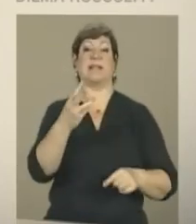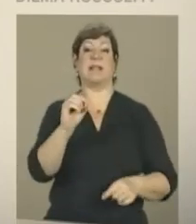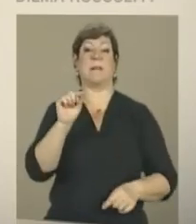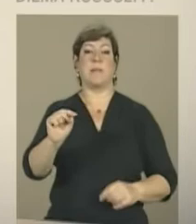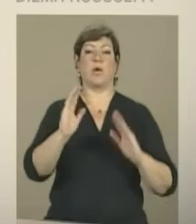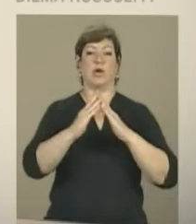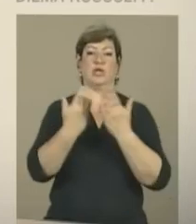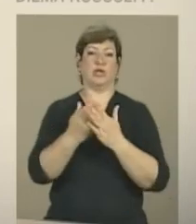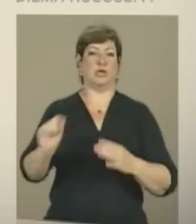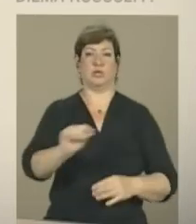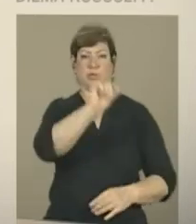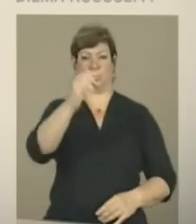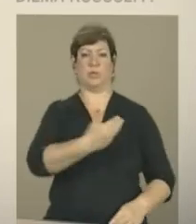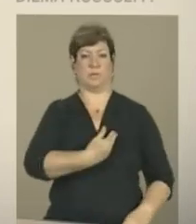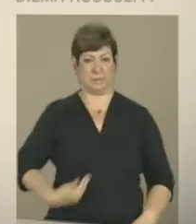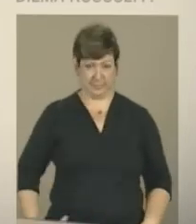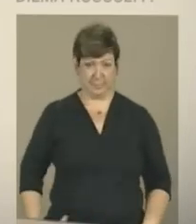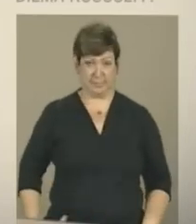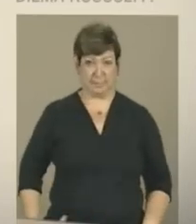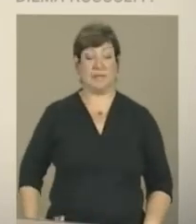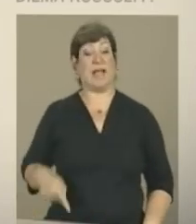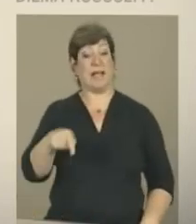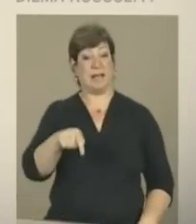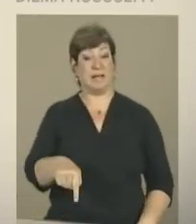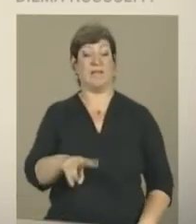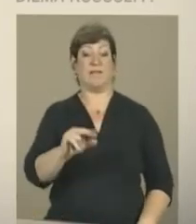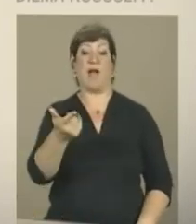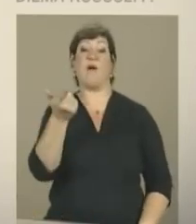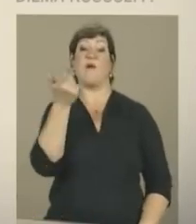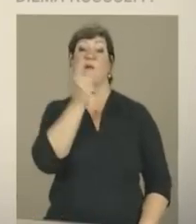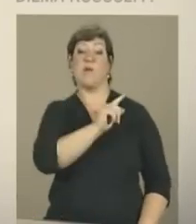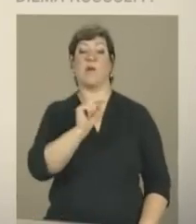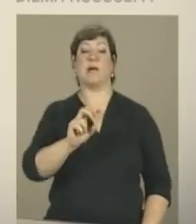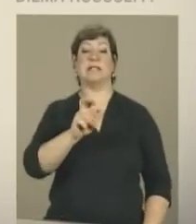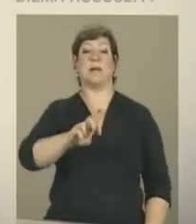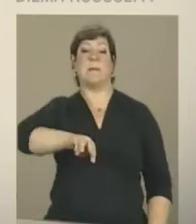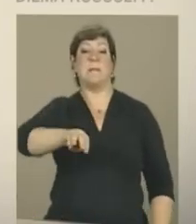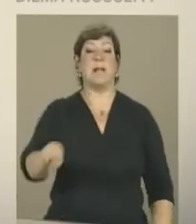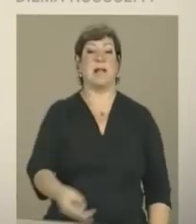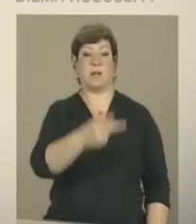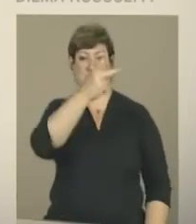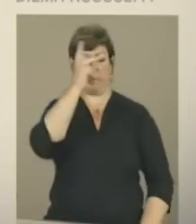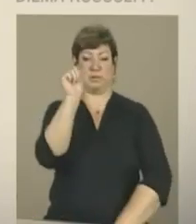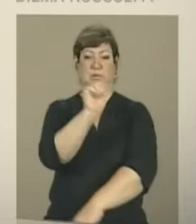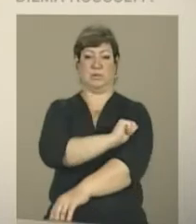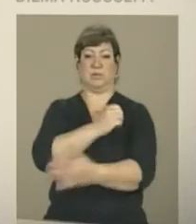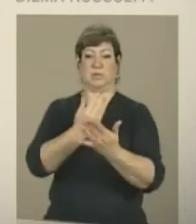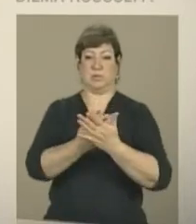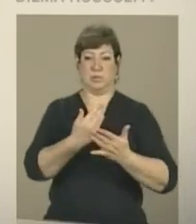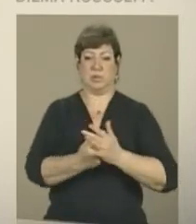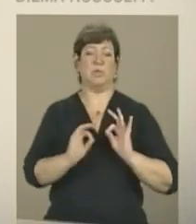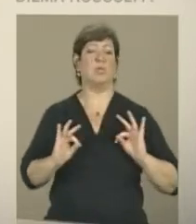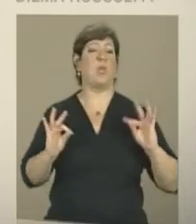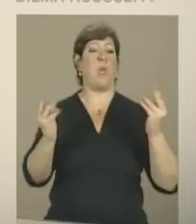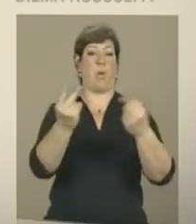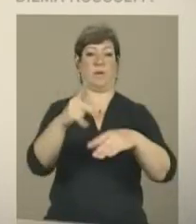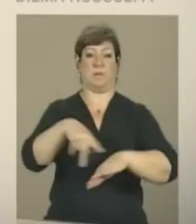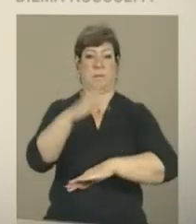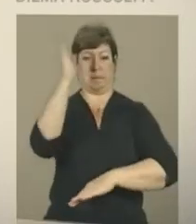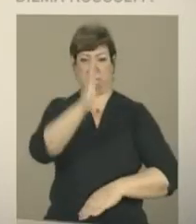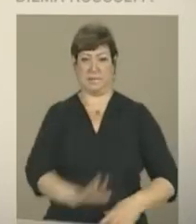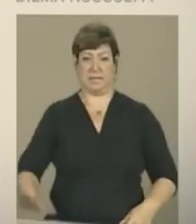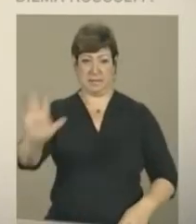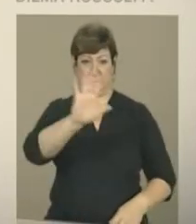30 mil escolas públicas vai aí alcançar 5 milhões de estudantes em todo o Brasil